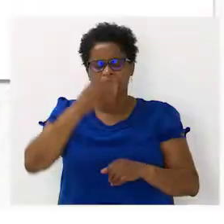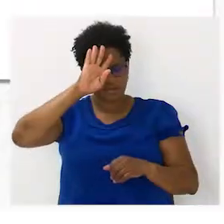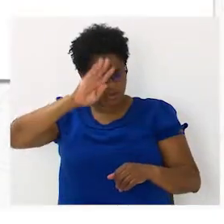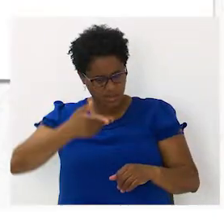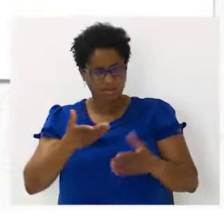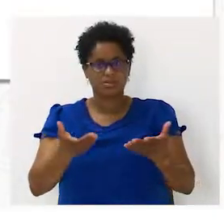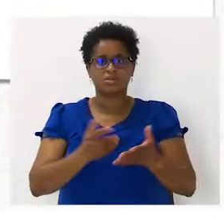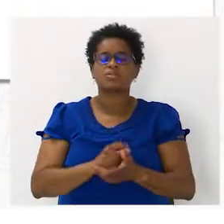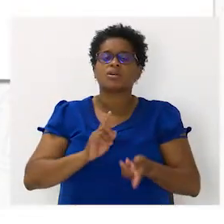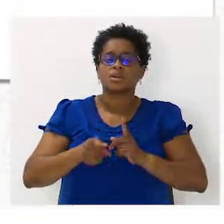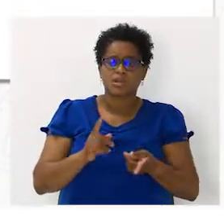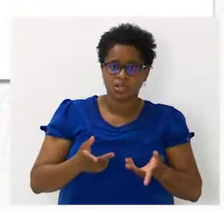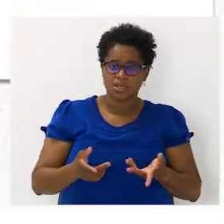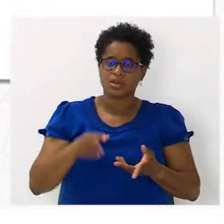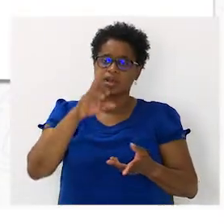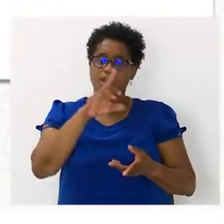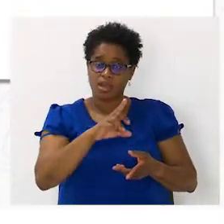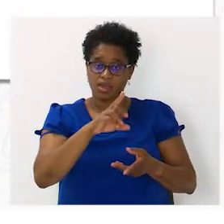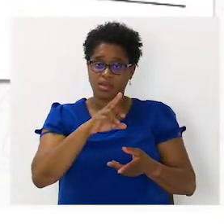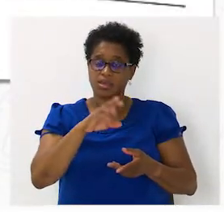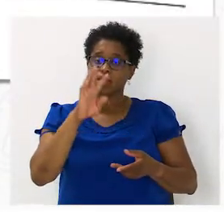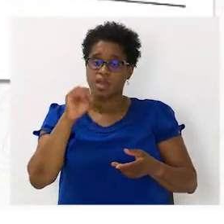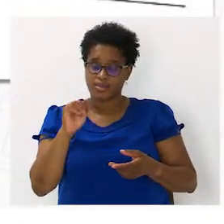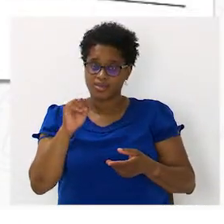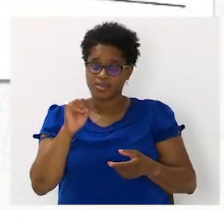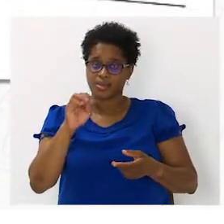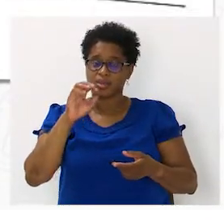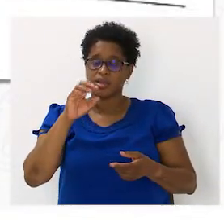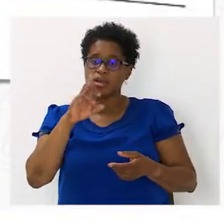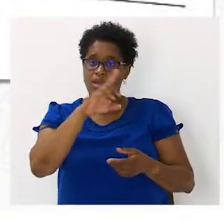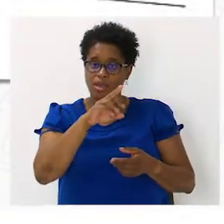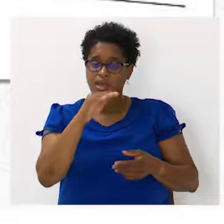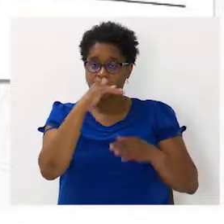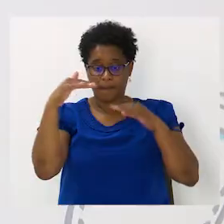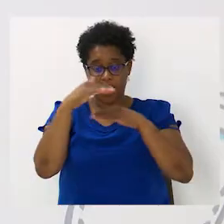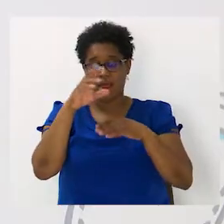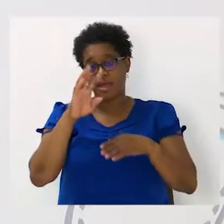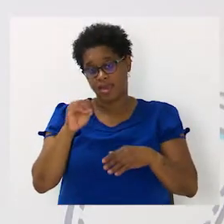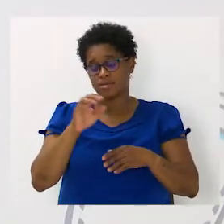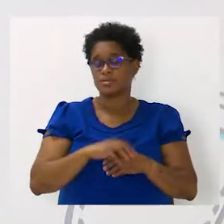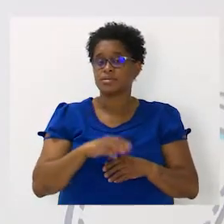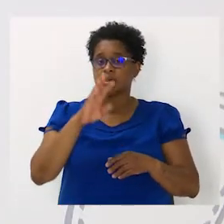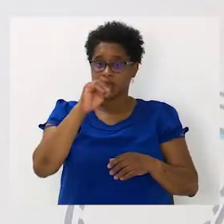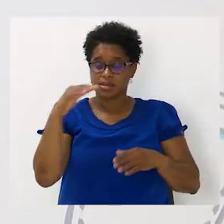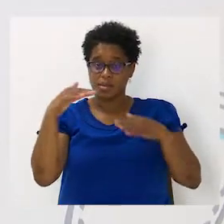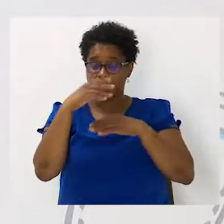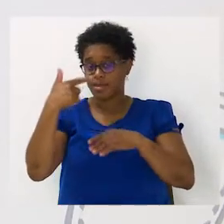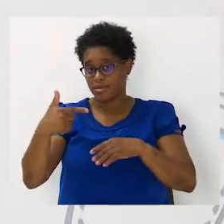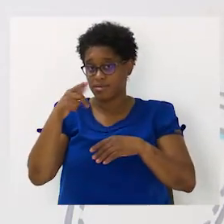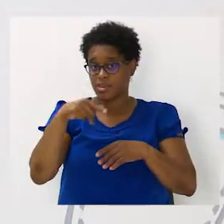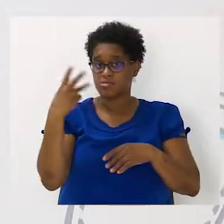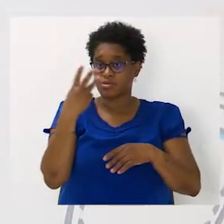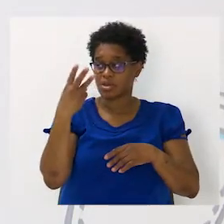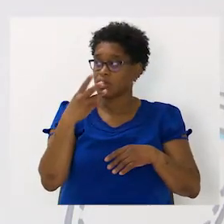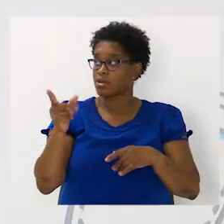exercício. Determina o valor de x sabendo que R, S,